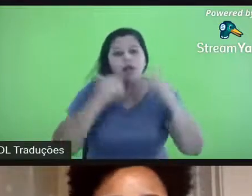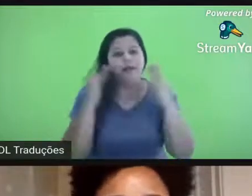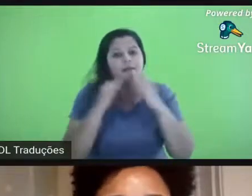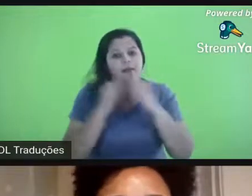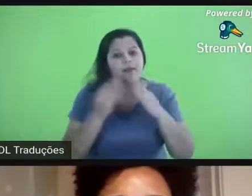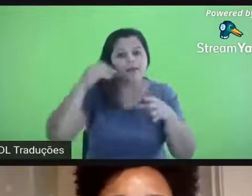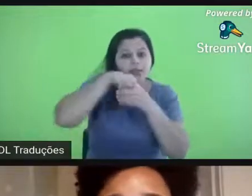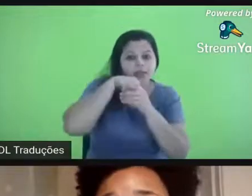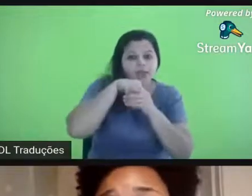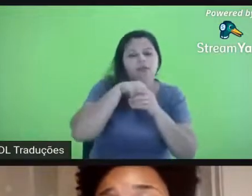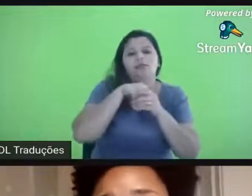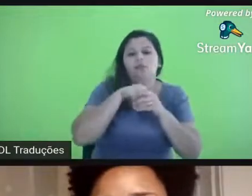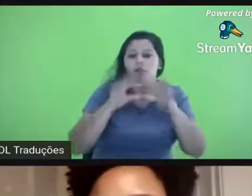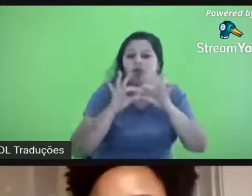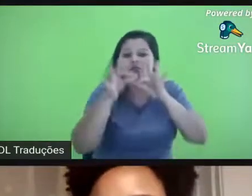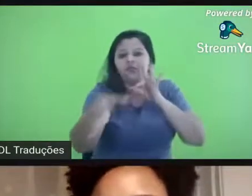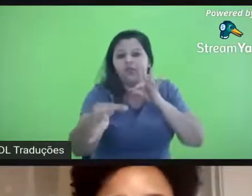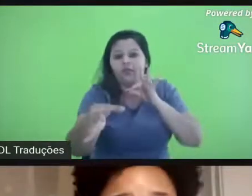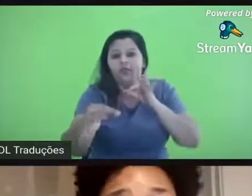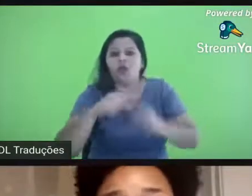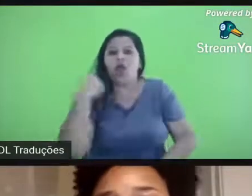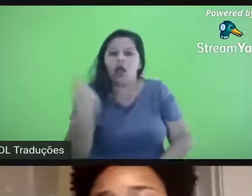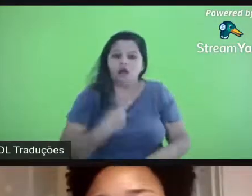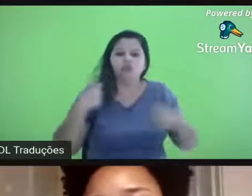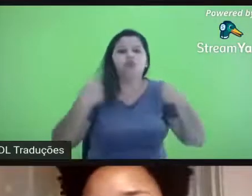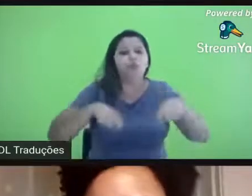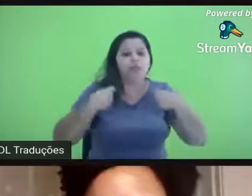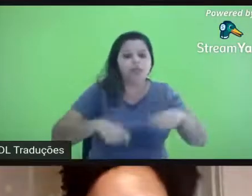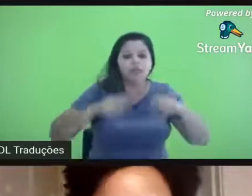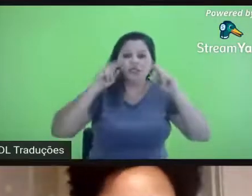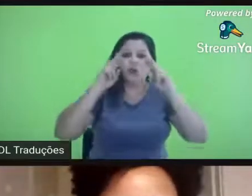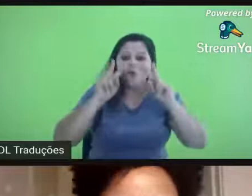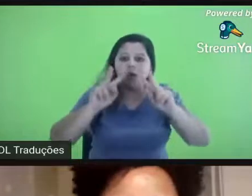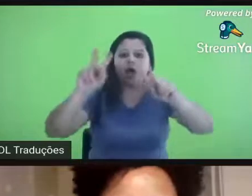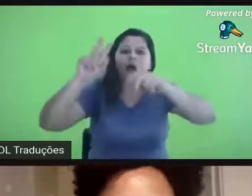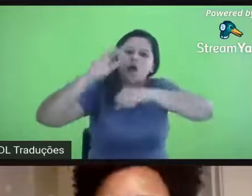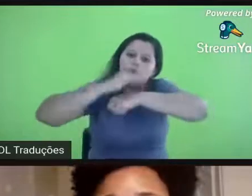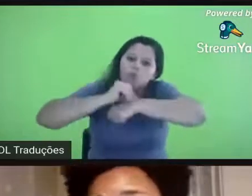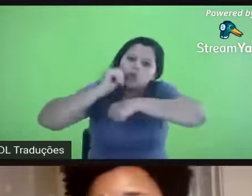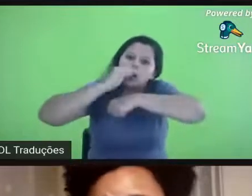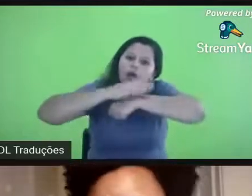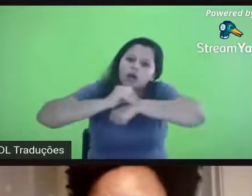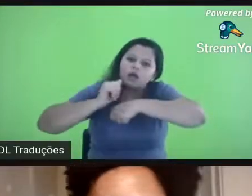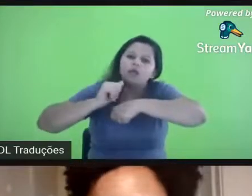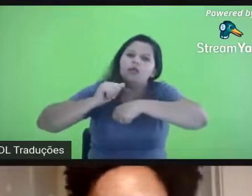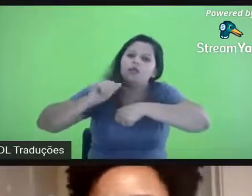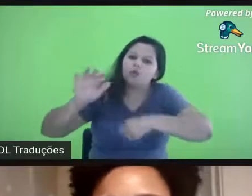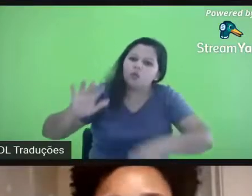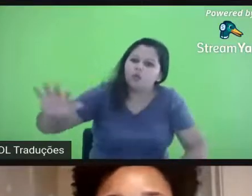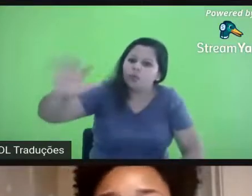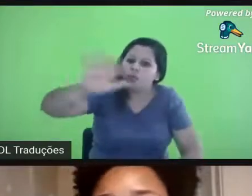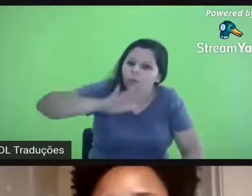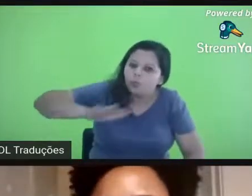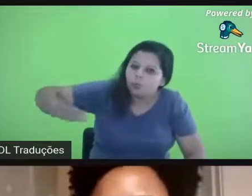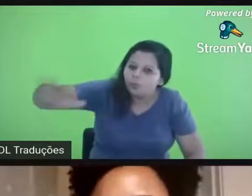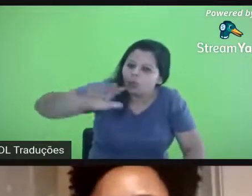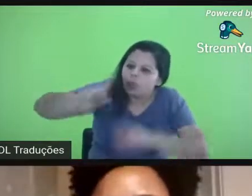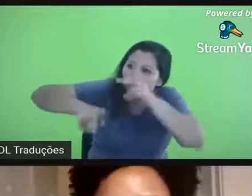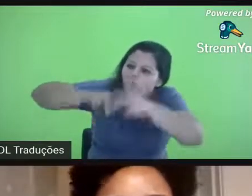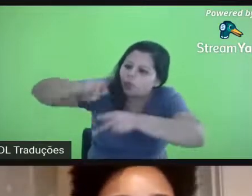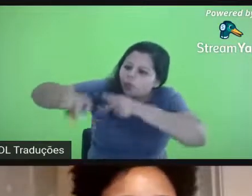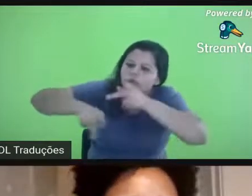nós precisamos olhar com muito mais carinho para essa parcela da sociedade que